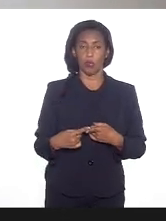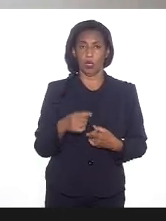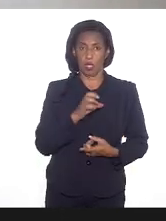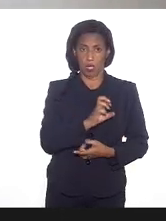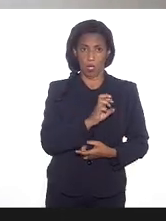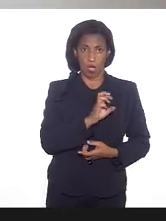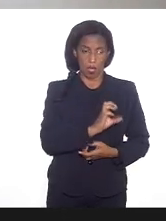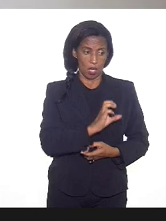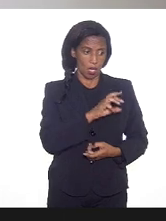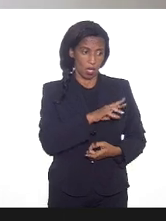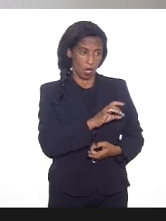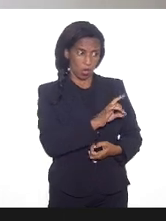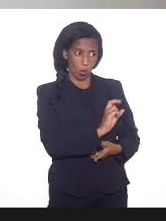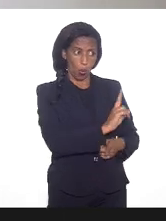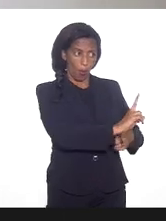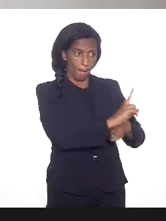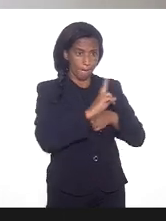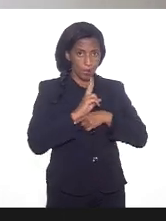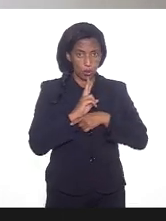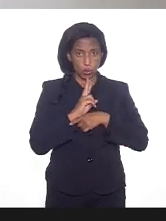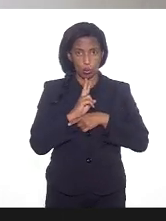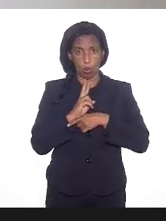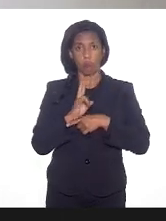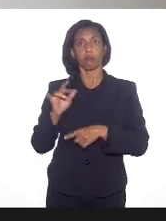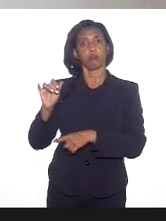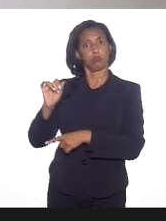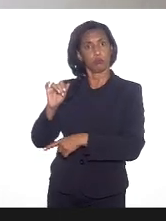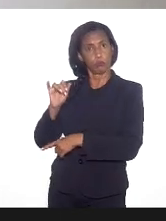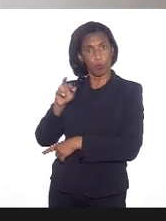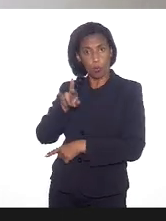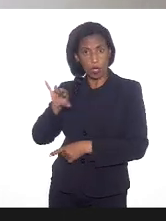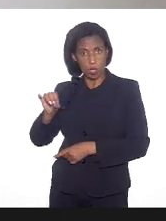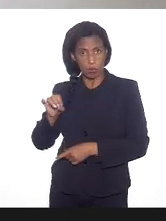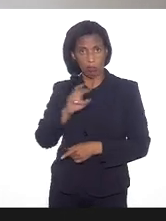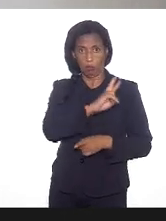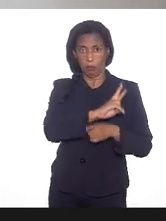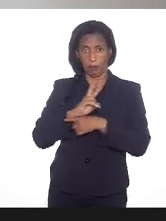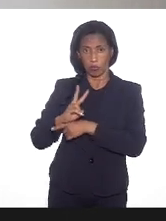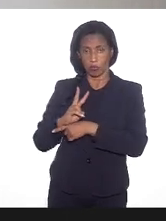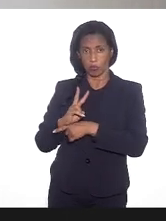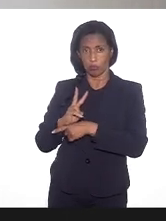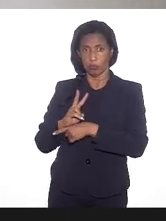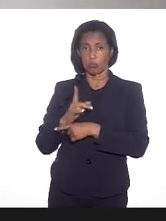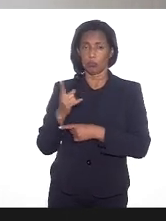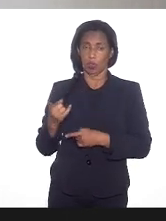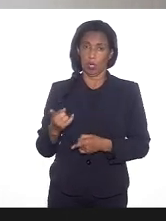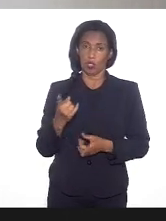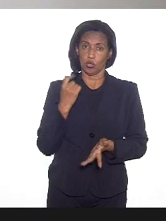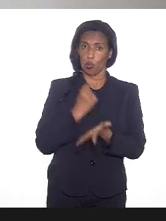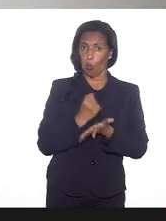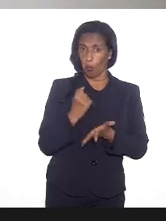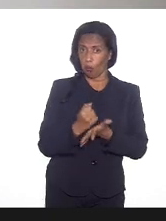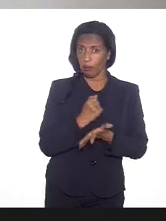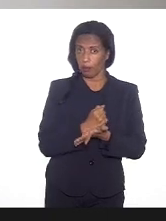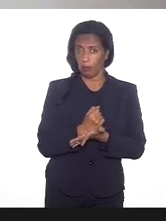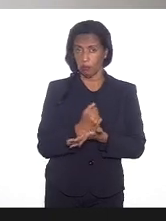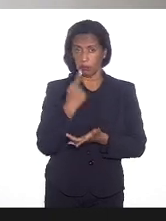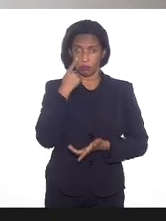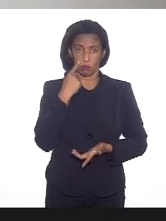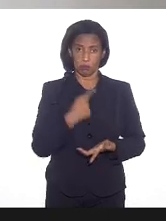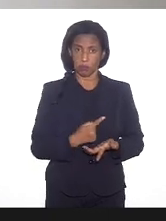credor emprestou dinheiro para o Rio de Janeiro. Isso é fato. A gente contesta o contrato e quer que ele seja